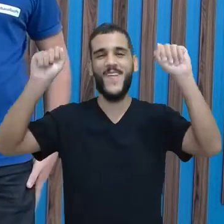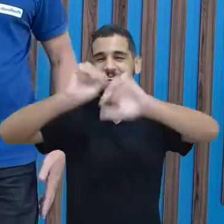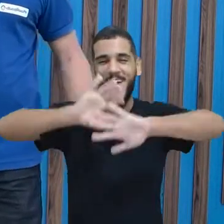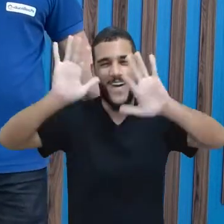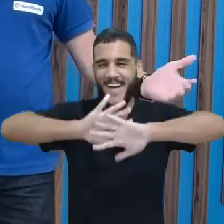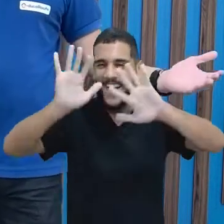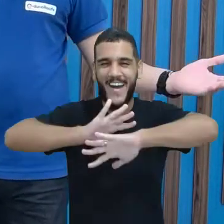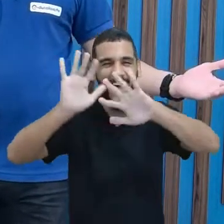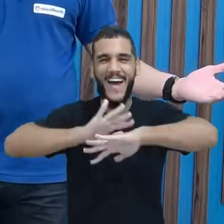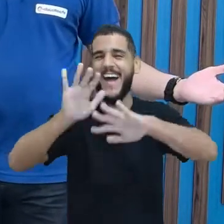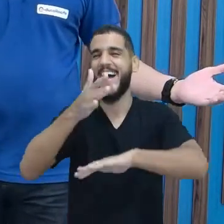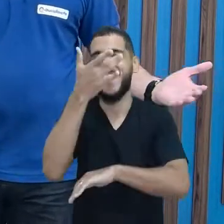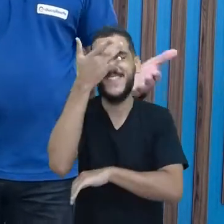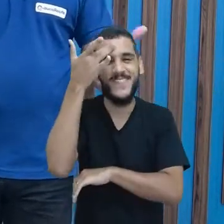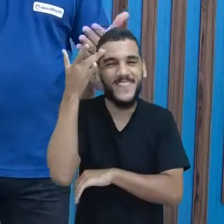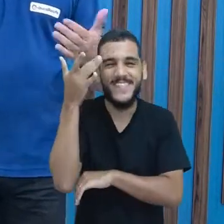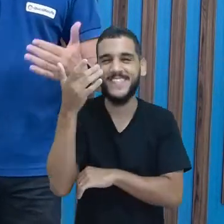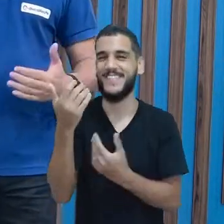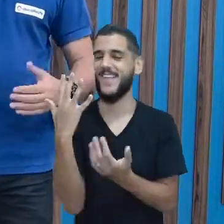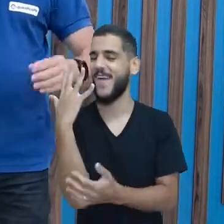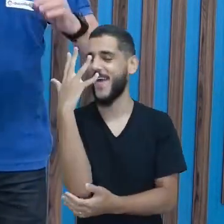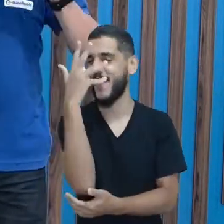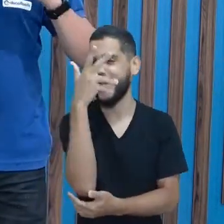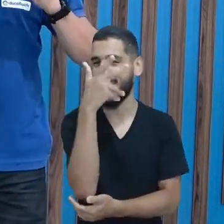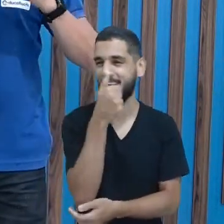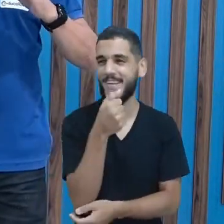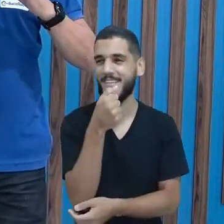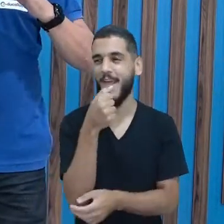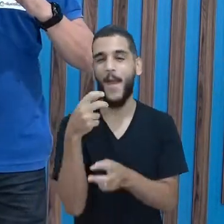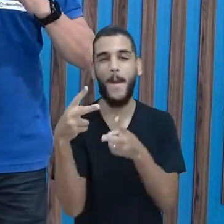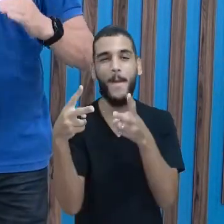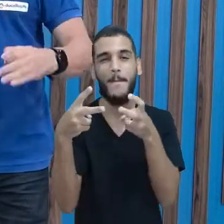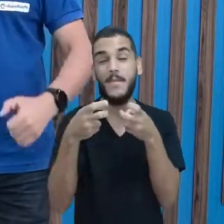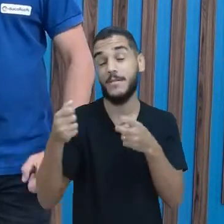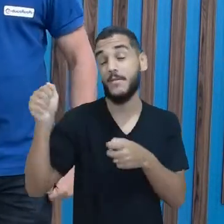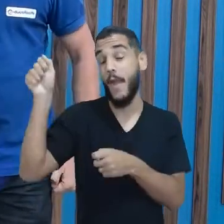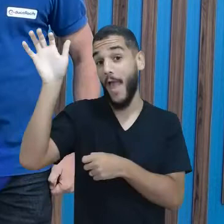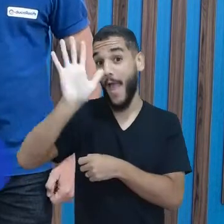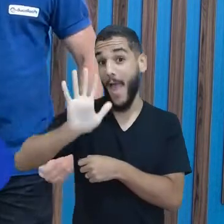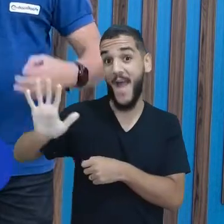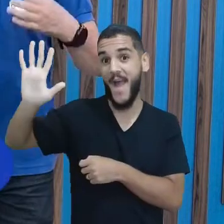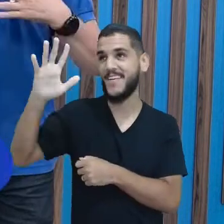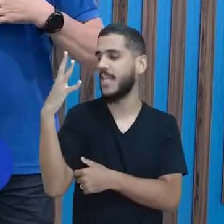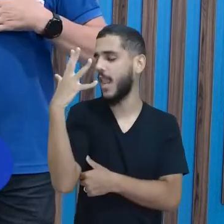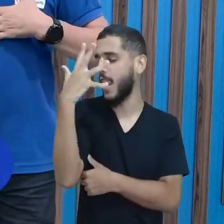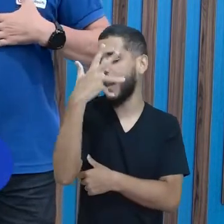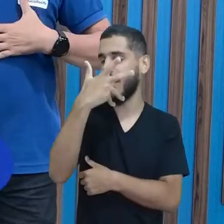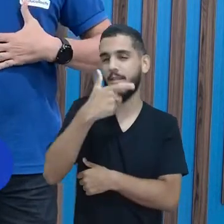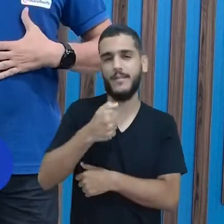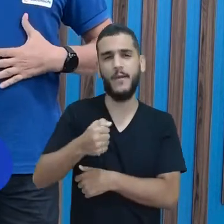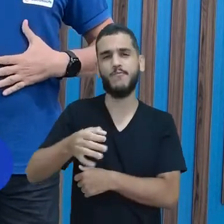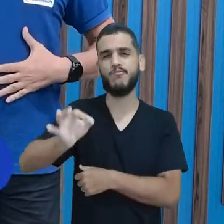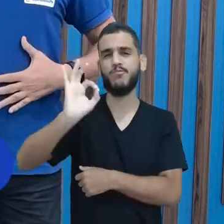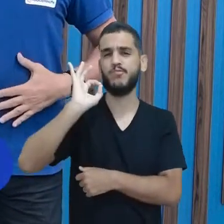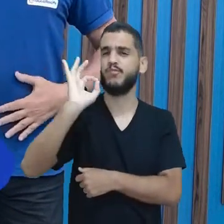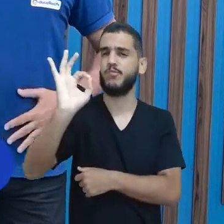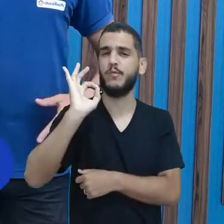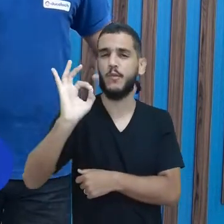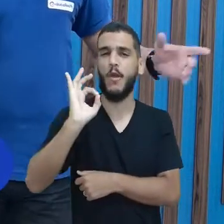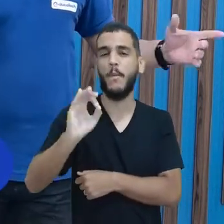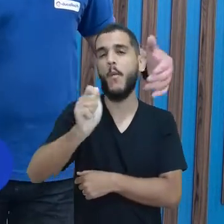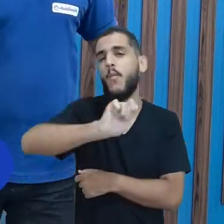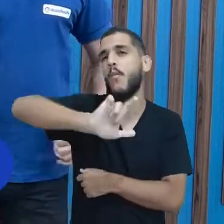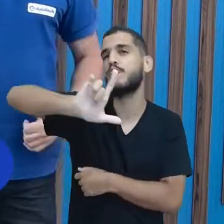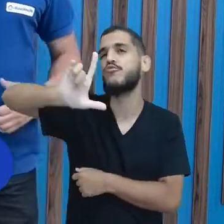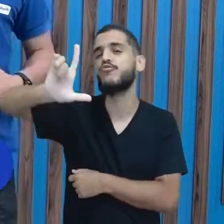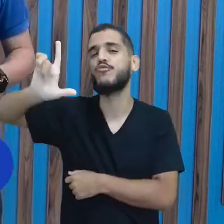Olá, meu povo bonito, olha que imagem linda. Essa imagem tá top, viu? Gostei, o azul assim, ó, coisa bonita. Igual o